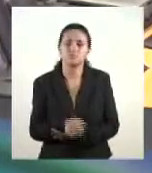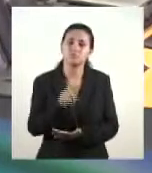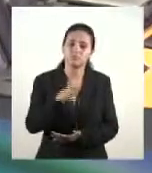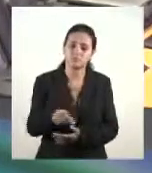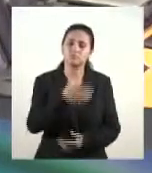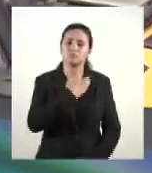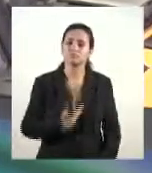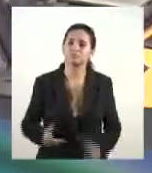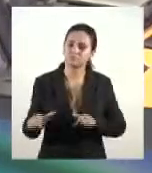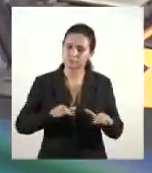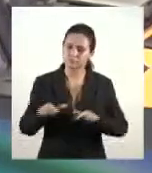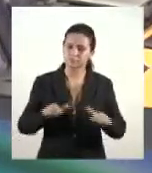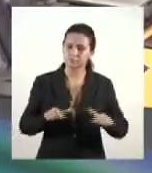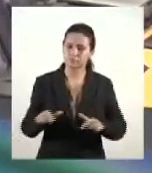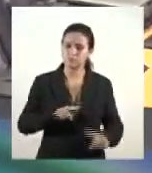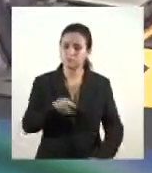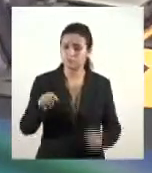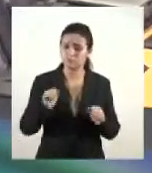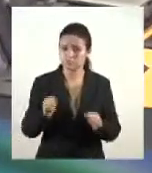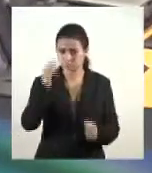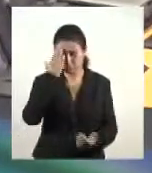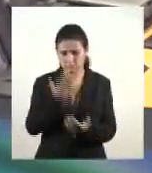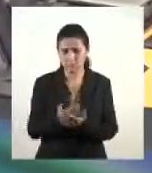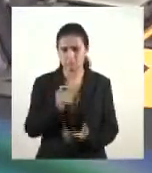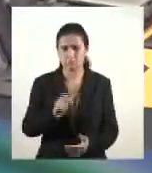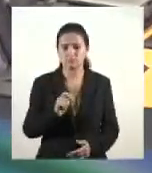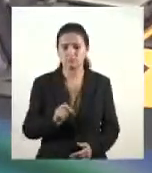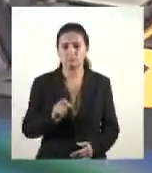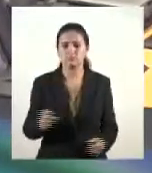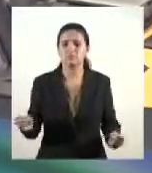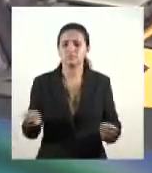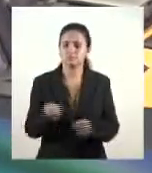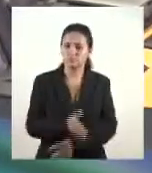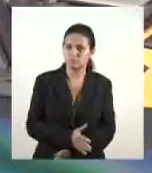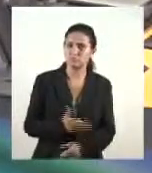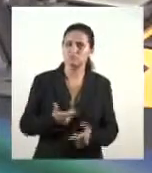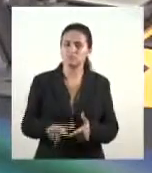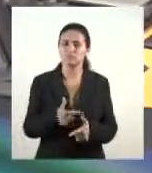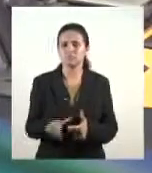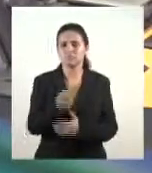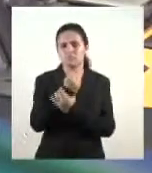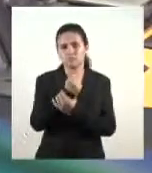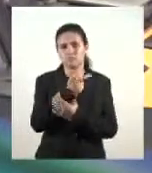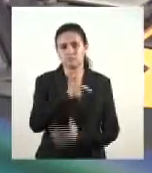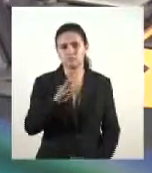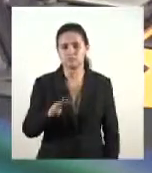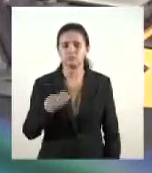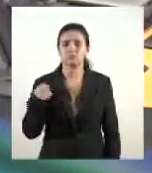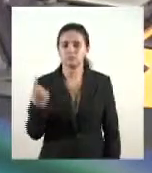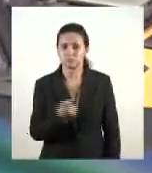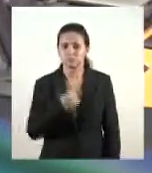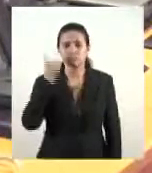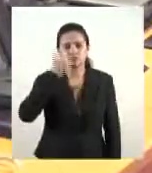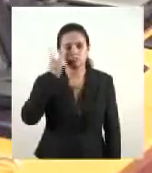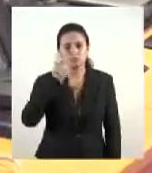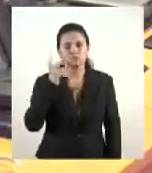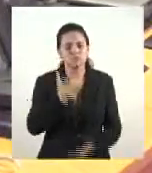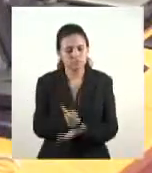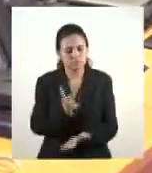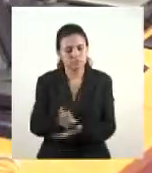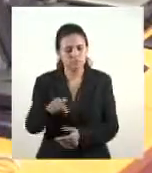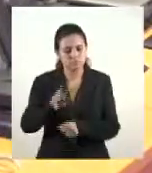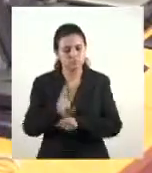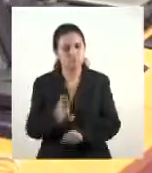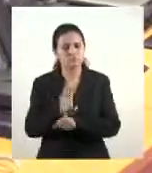ter certeza que ele vai resolver, sim, o problema da segurança, e nós, como deputados, vamos estar aqui também para ajudar